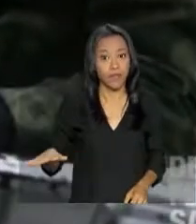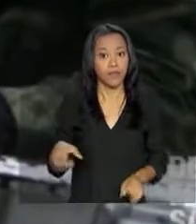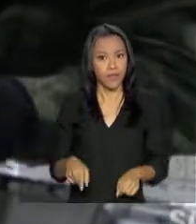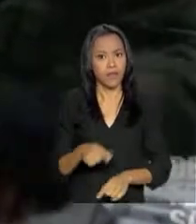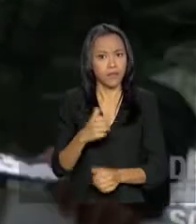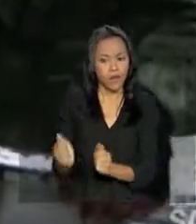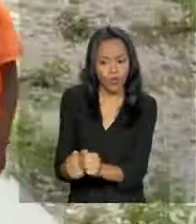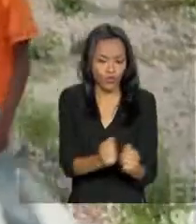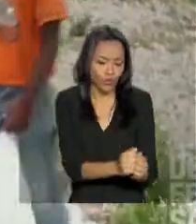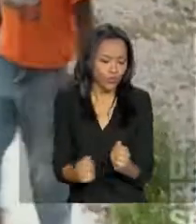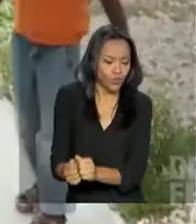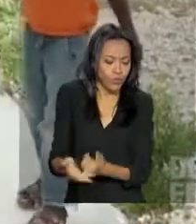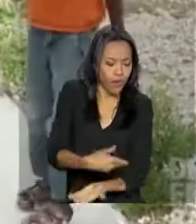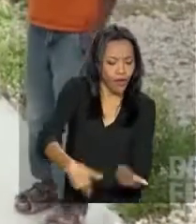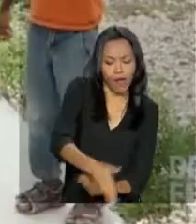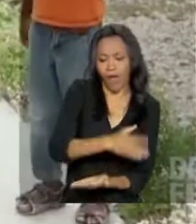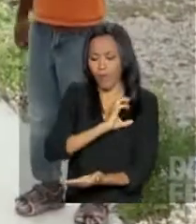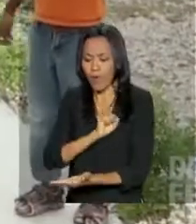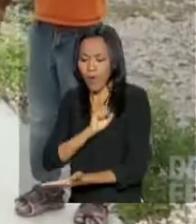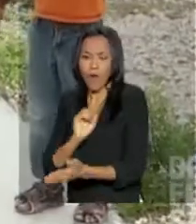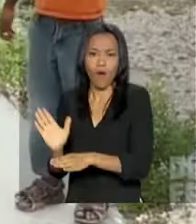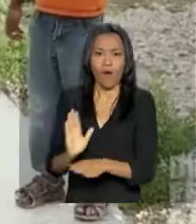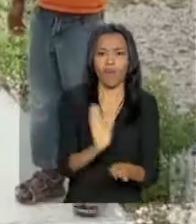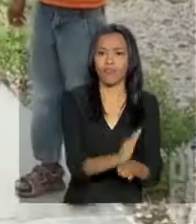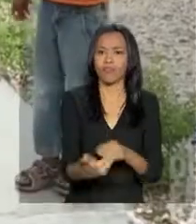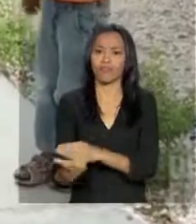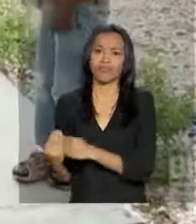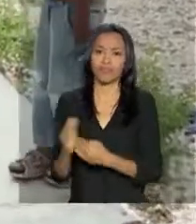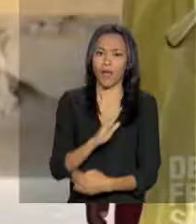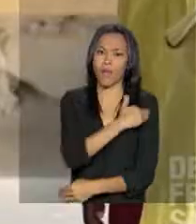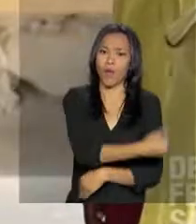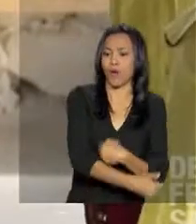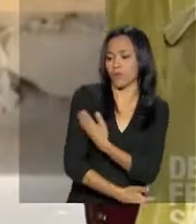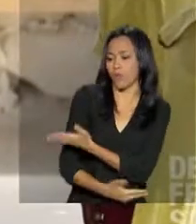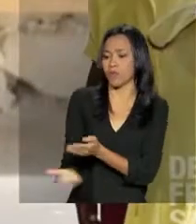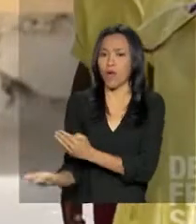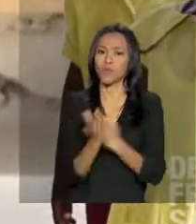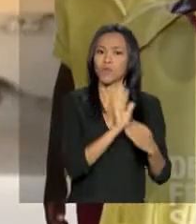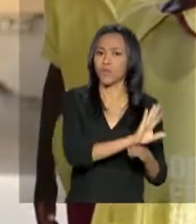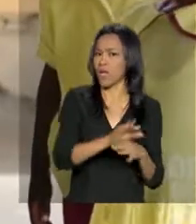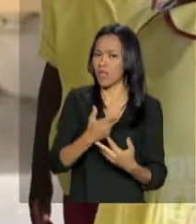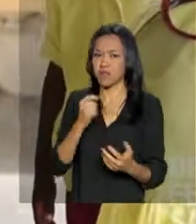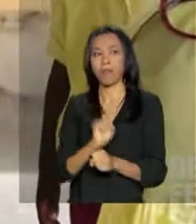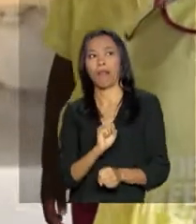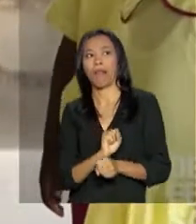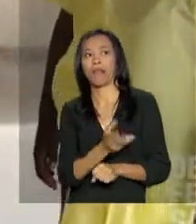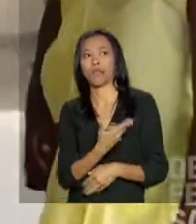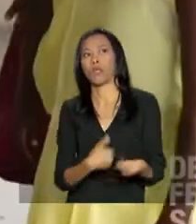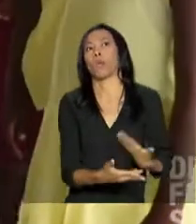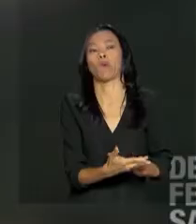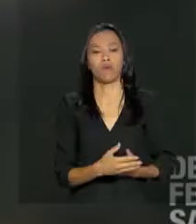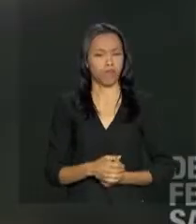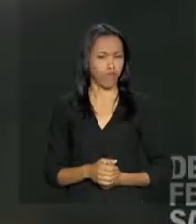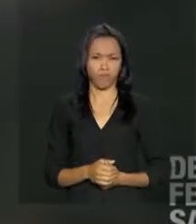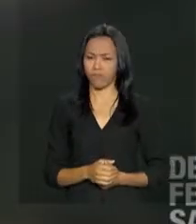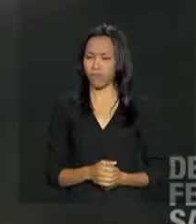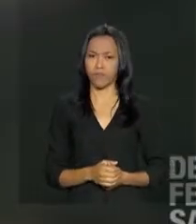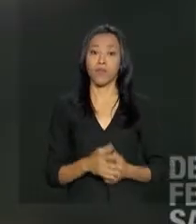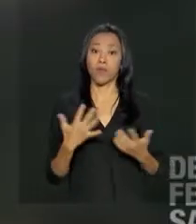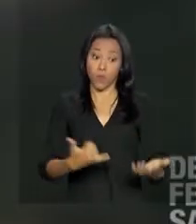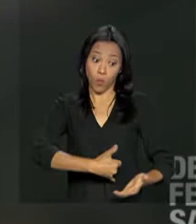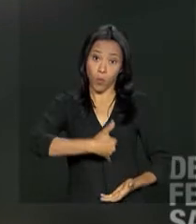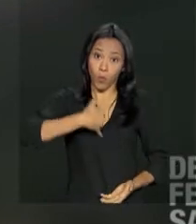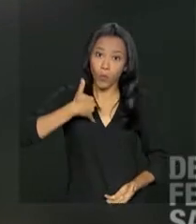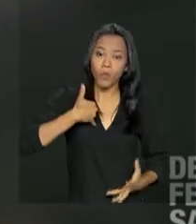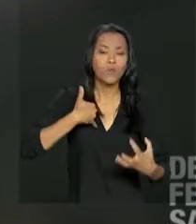mais companheirismo com o pessoal, né? Ter mais amor com o próximo, ajudar o próximo realmente sem esperar nada em troca. O orgulho